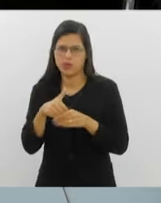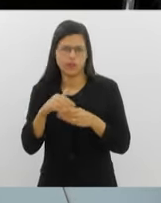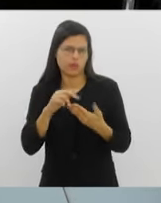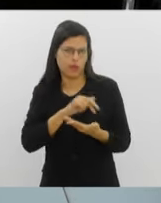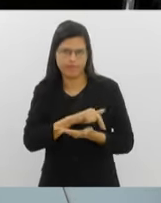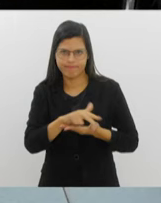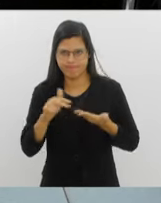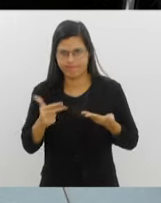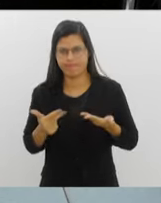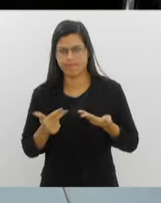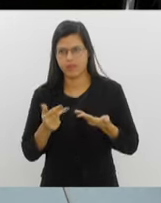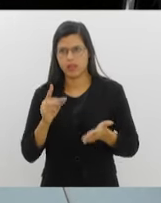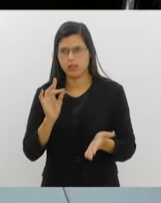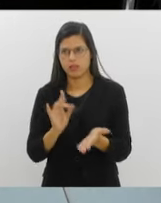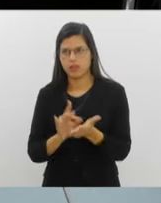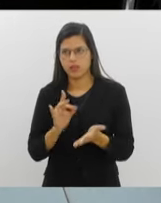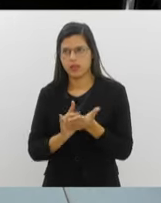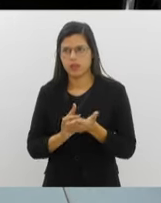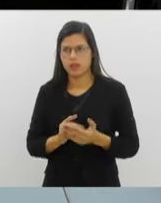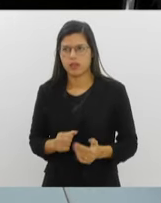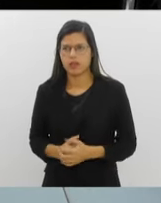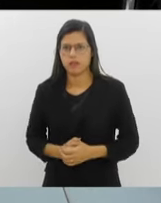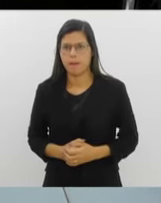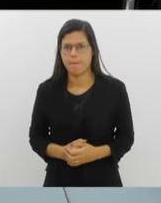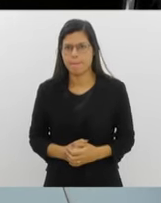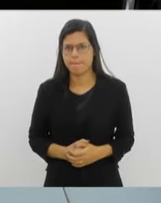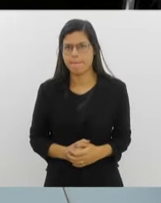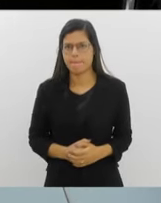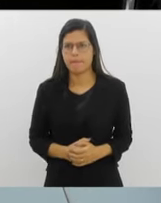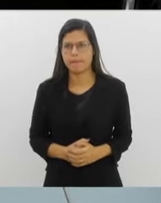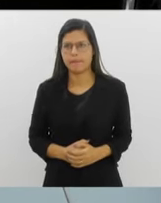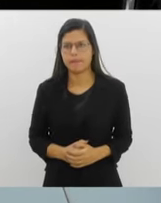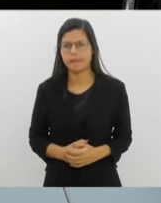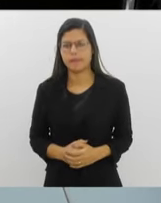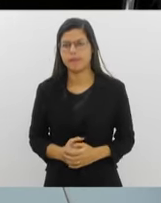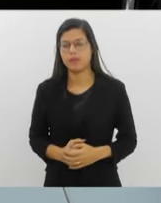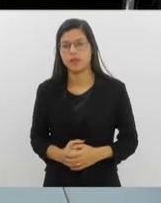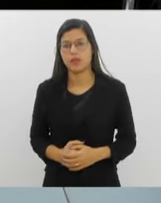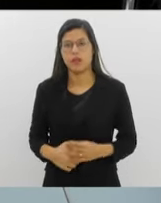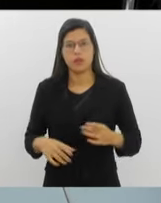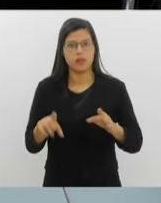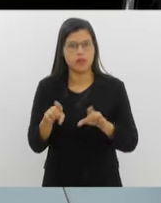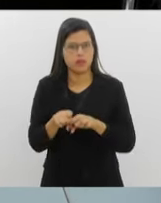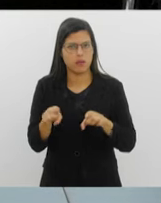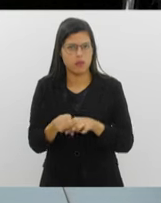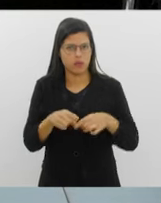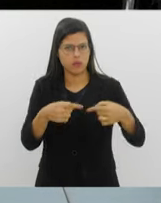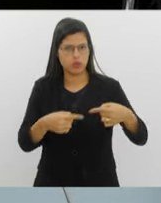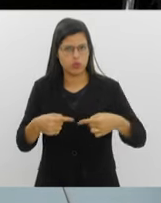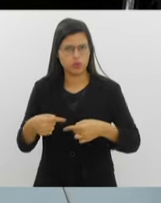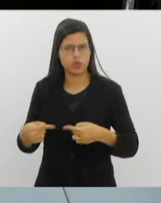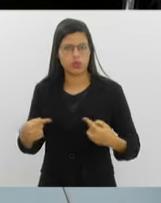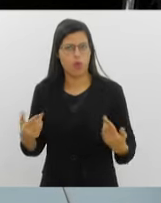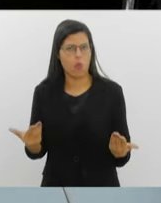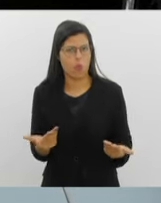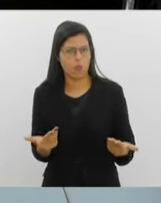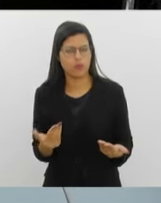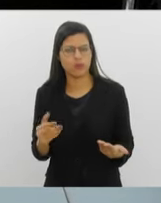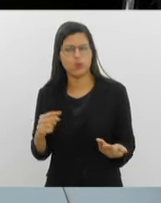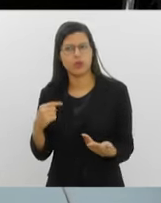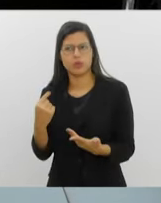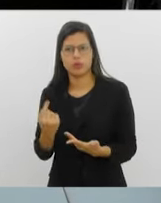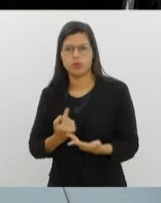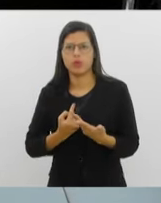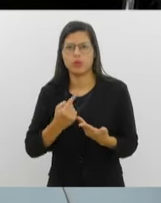Então, isso é uma verdade. E, além do mais, a grande discussão que se tem hoje nesse país